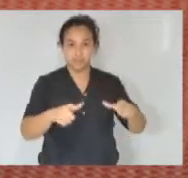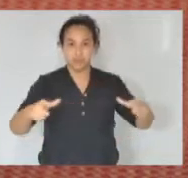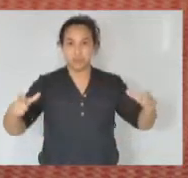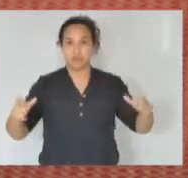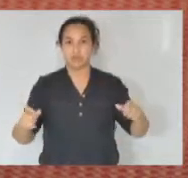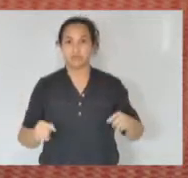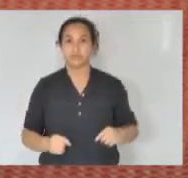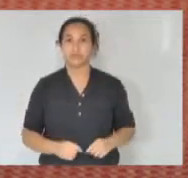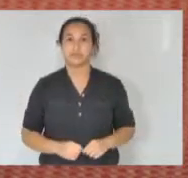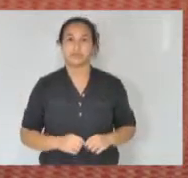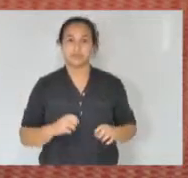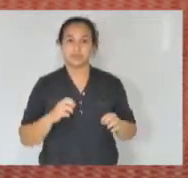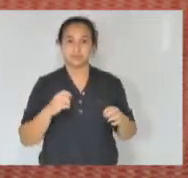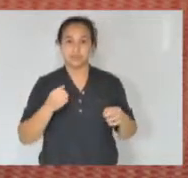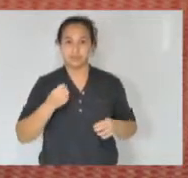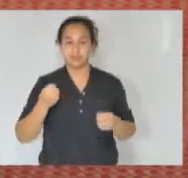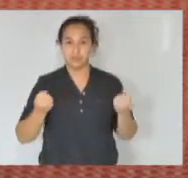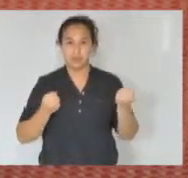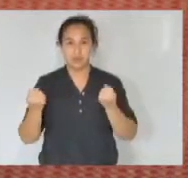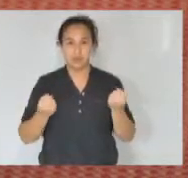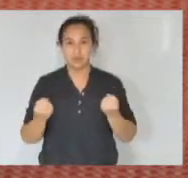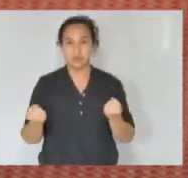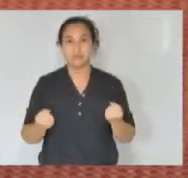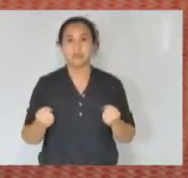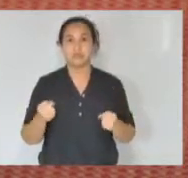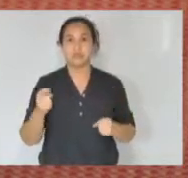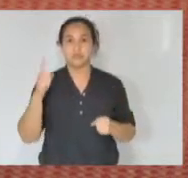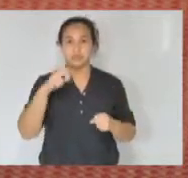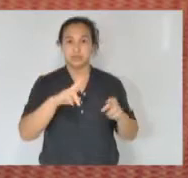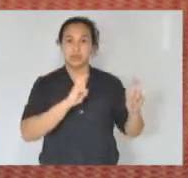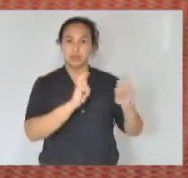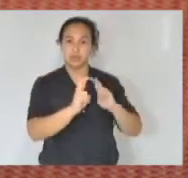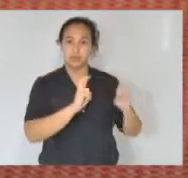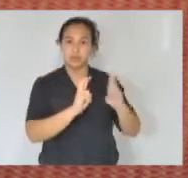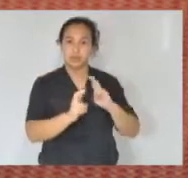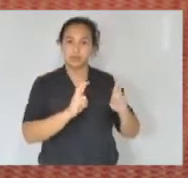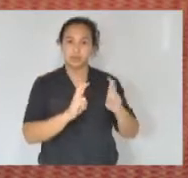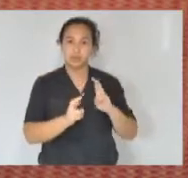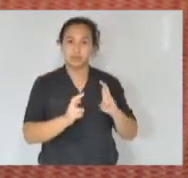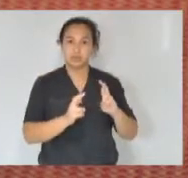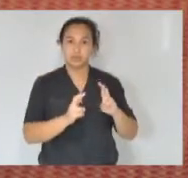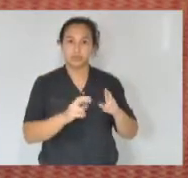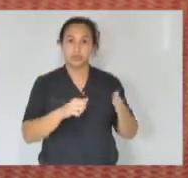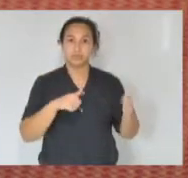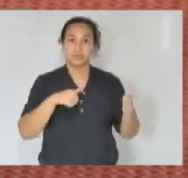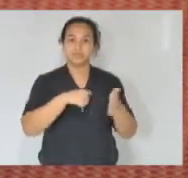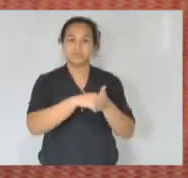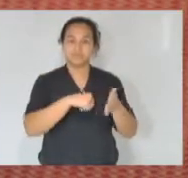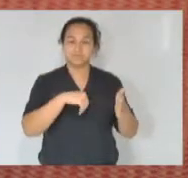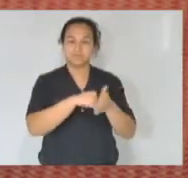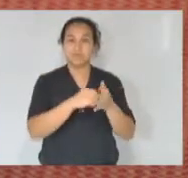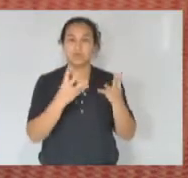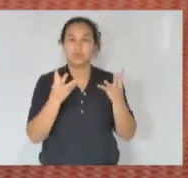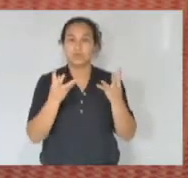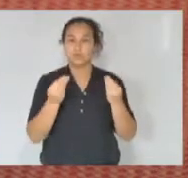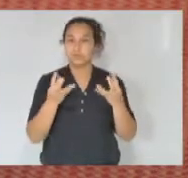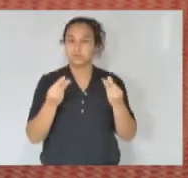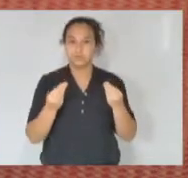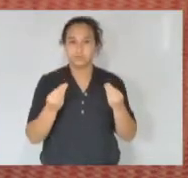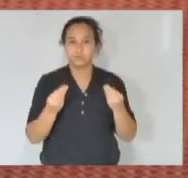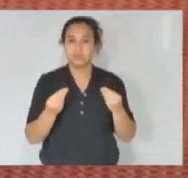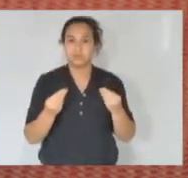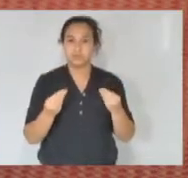compre veículos 4x4. A rodovia está causando acidentes. Qual que é a solução, deputado Jessé? Não